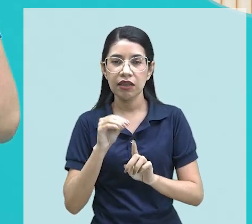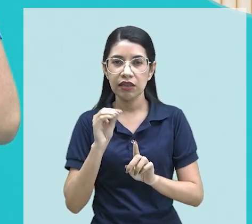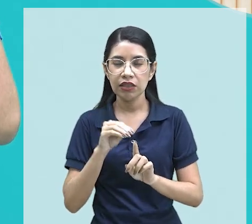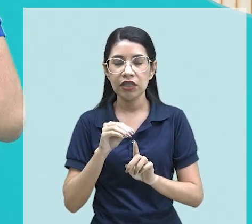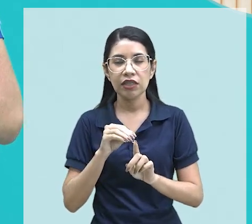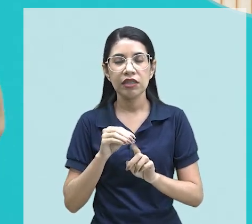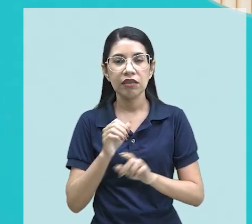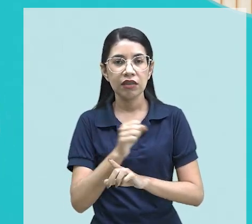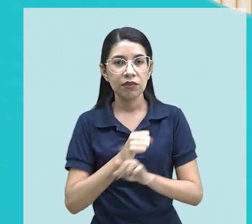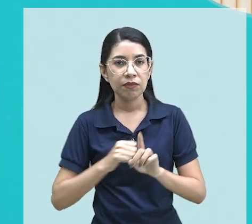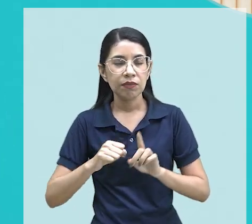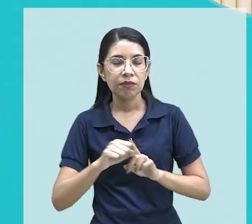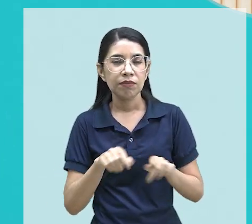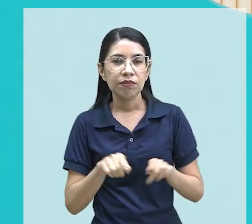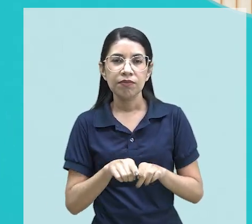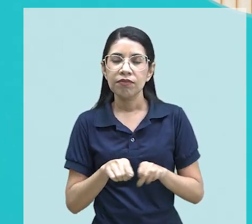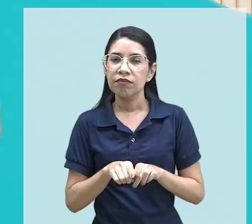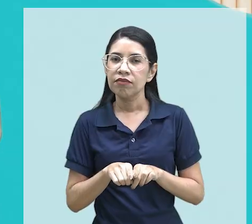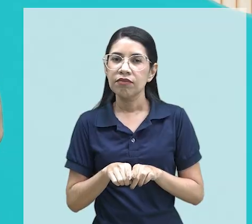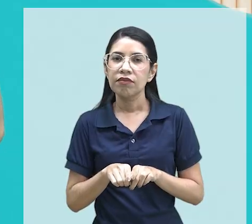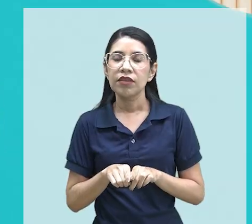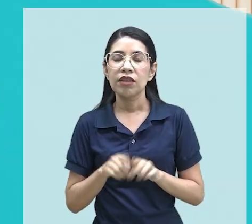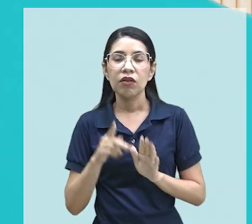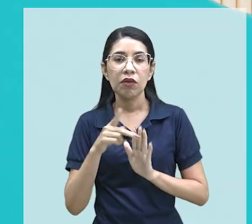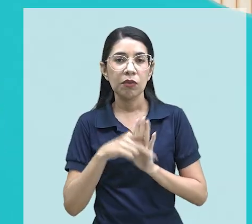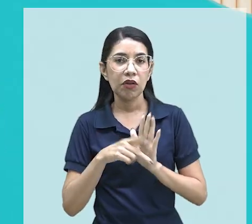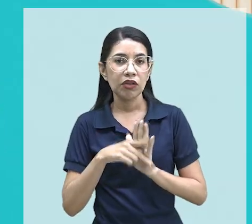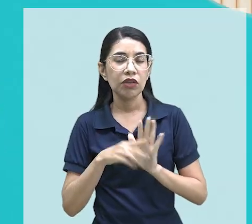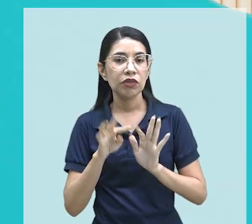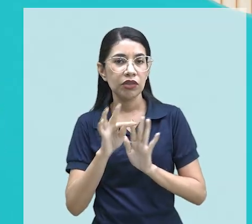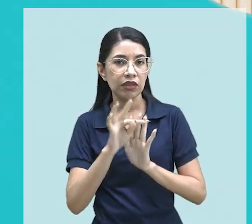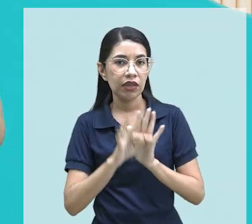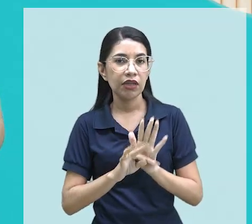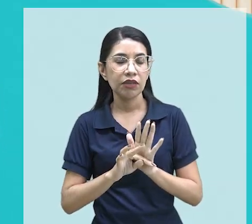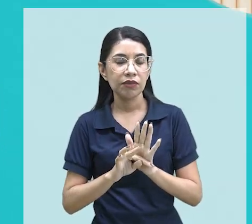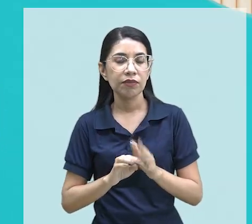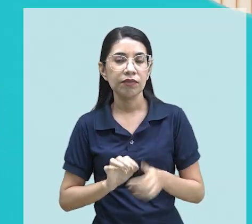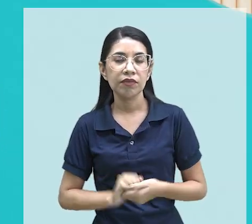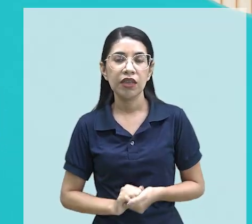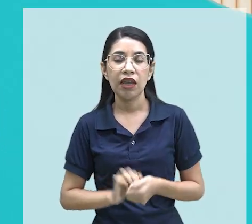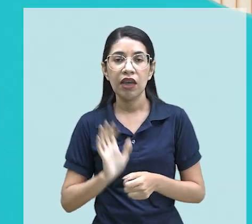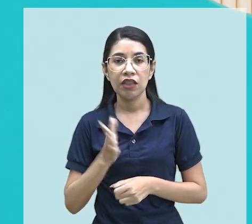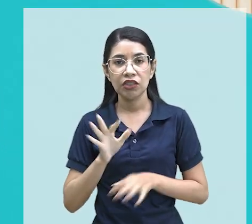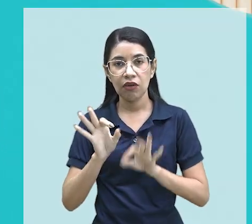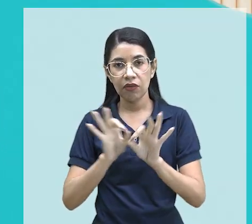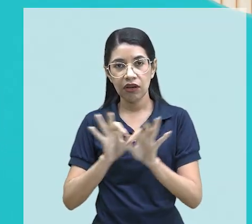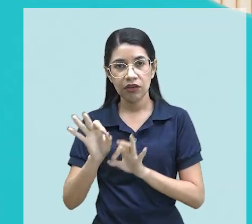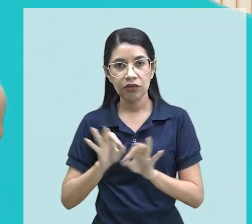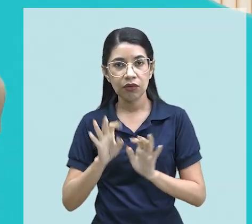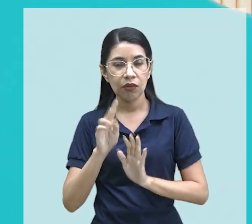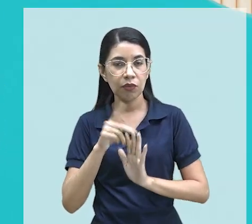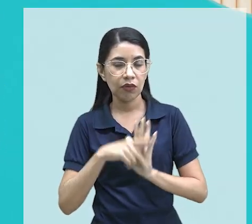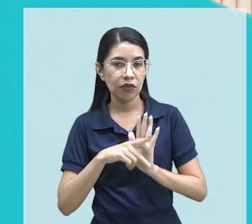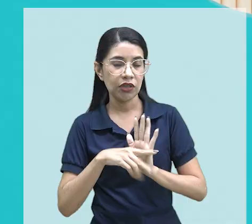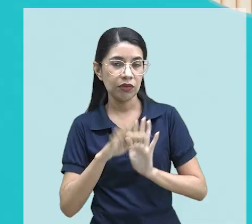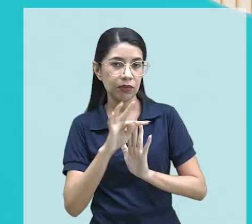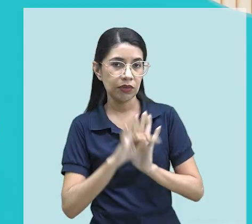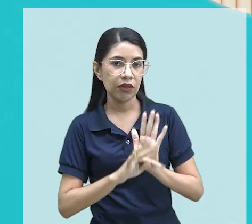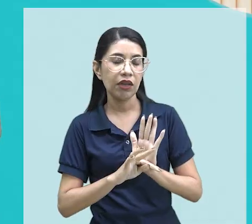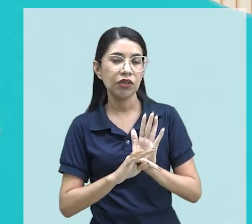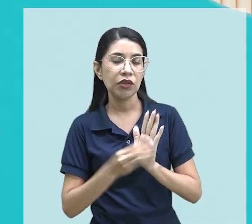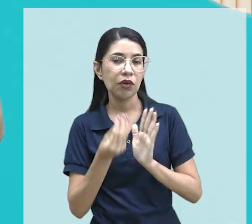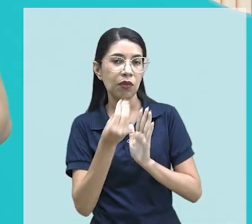da sociedade, tá? Isso é o projeto de texto em ação, ou seja, ela montou um projeto de texto e